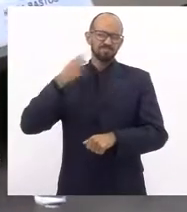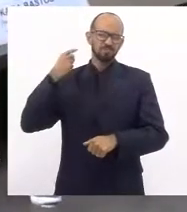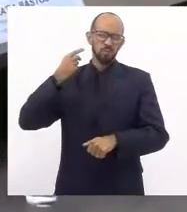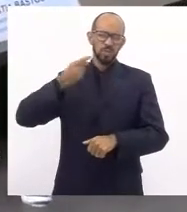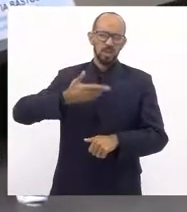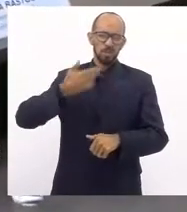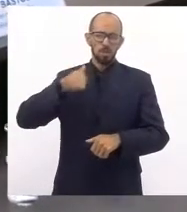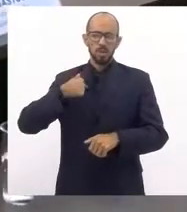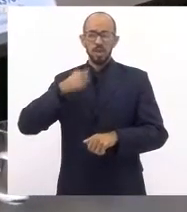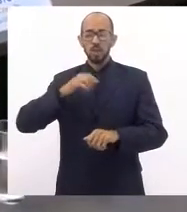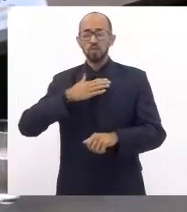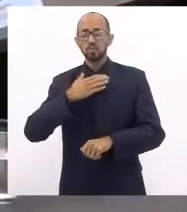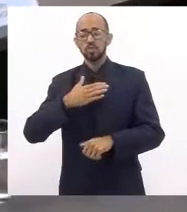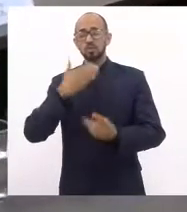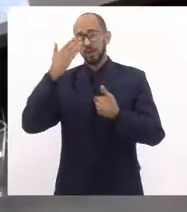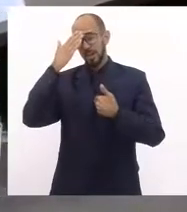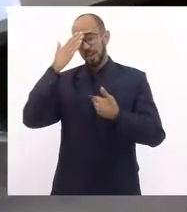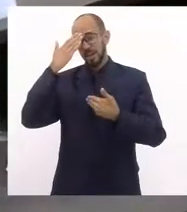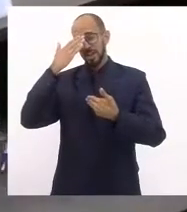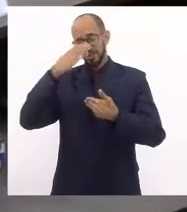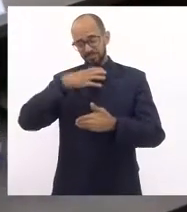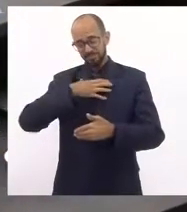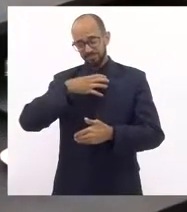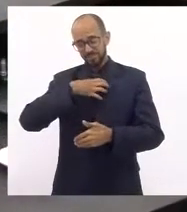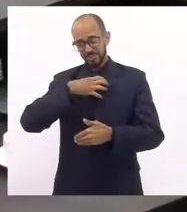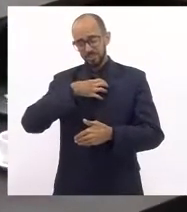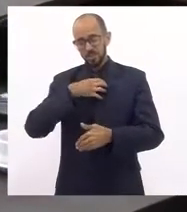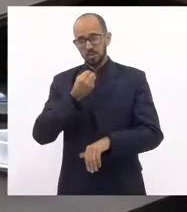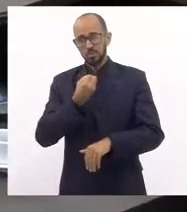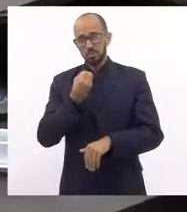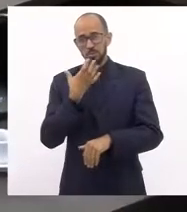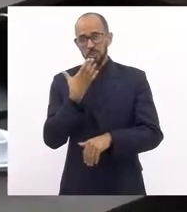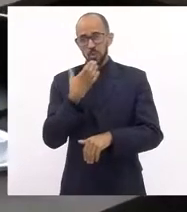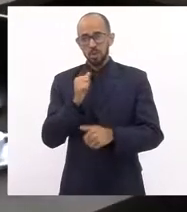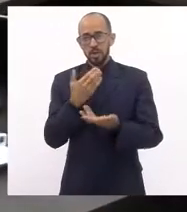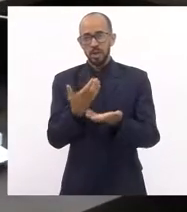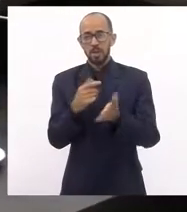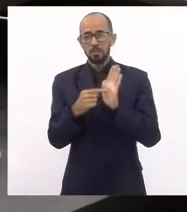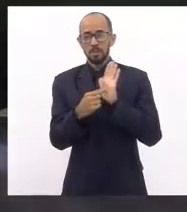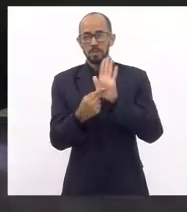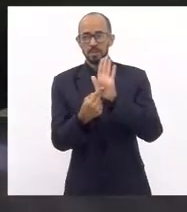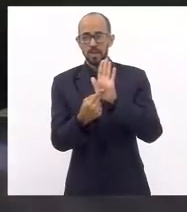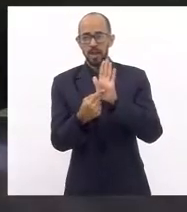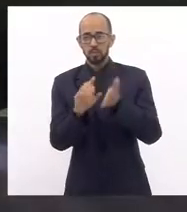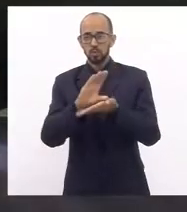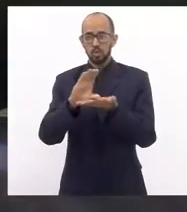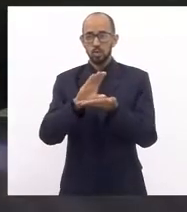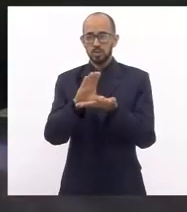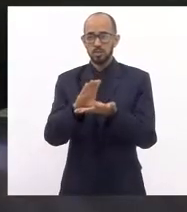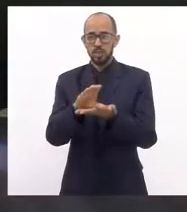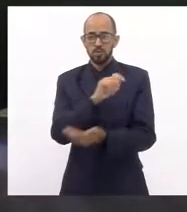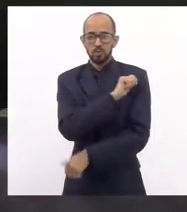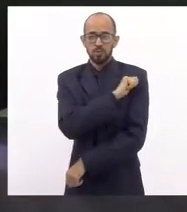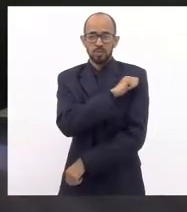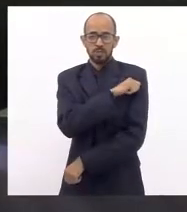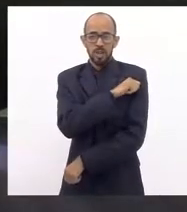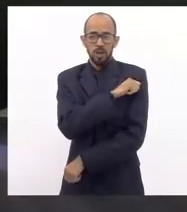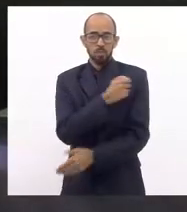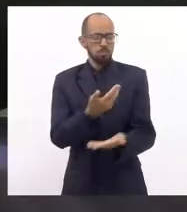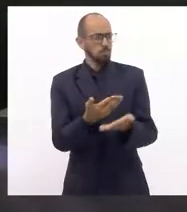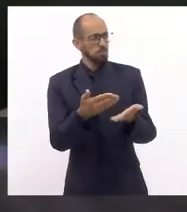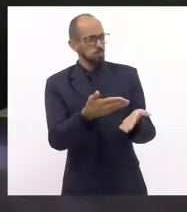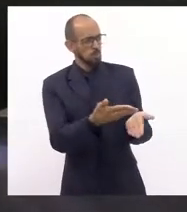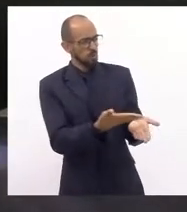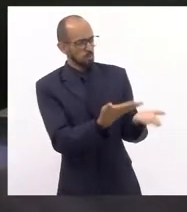tive, assim, a grata surpresa. Eu queria apresentar para vocês o meu conselho, os representantes do conselho que estão aí sentados. Por favor, fiquem de